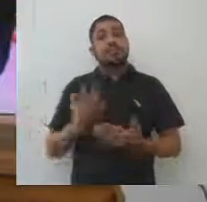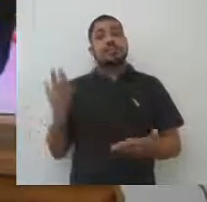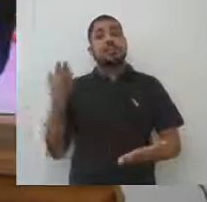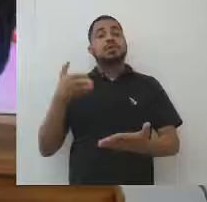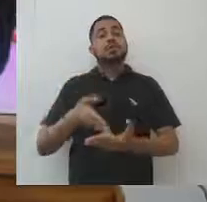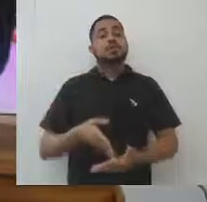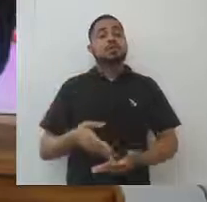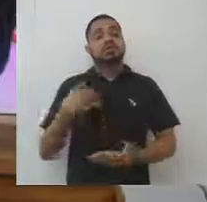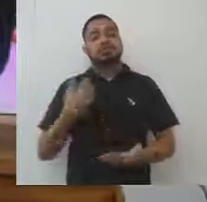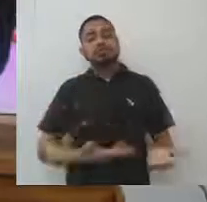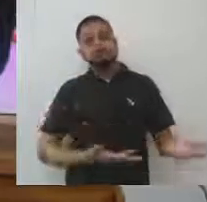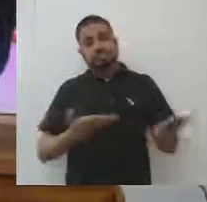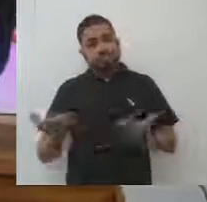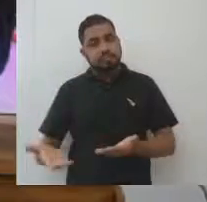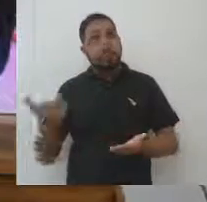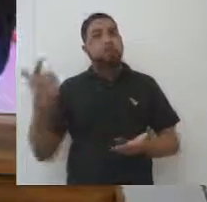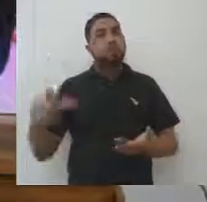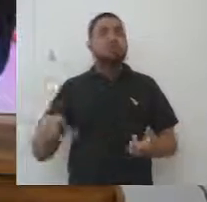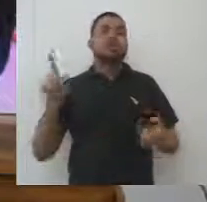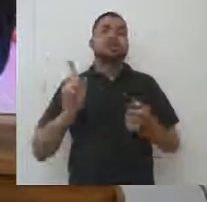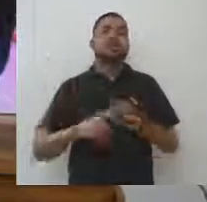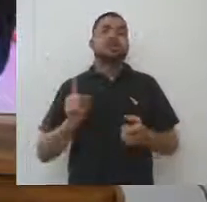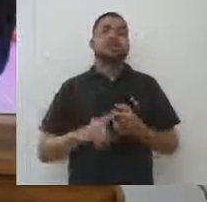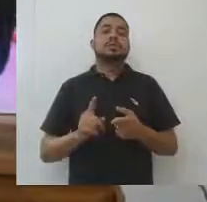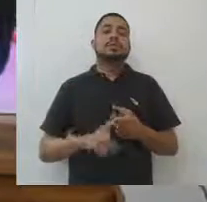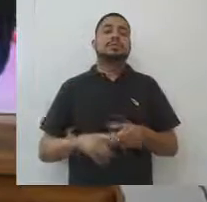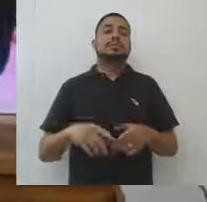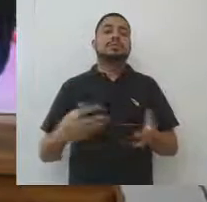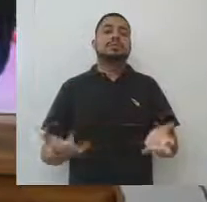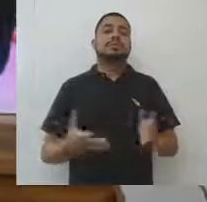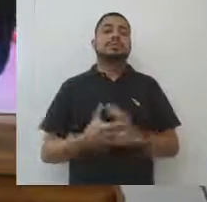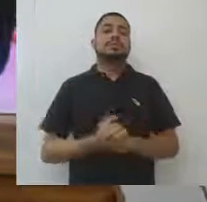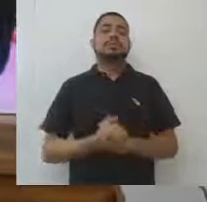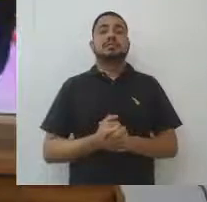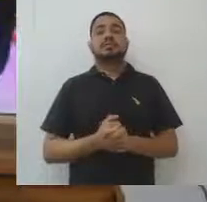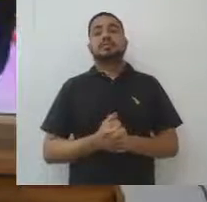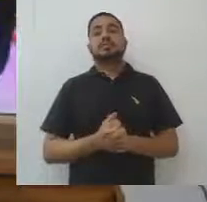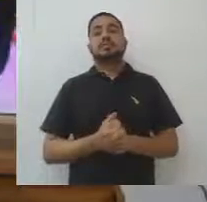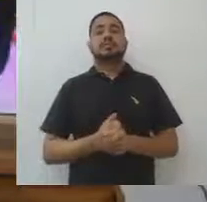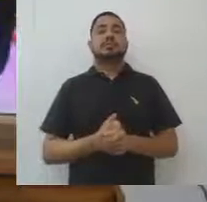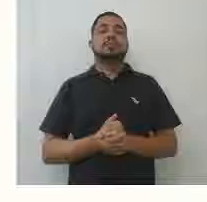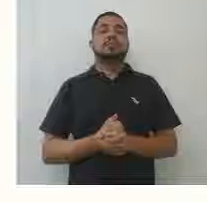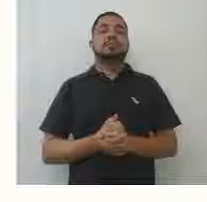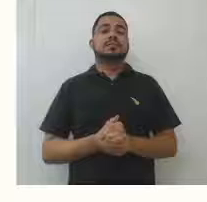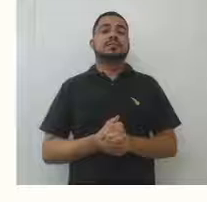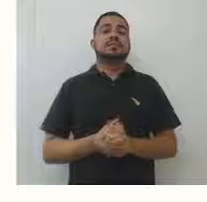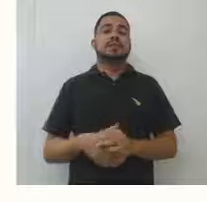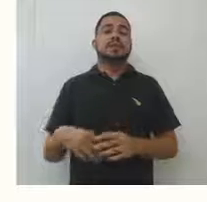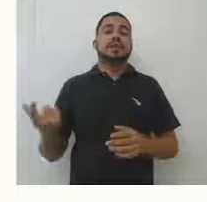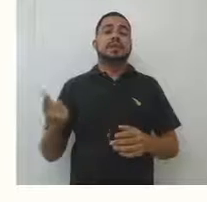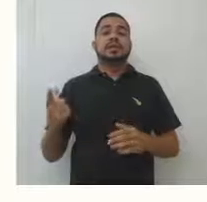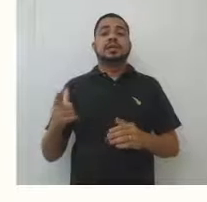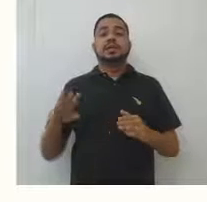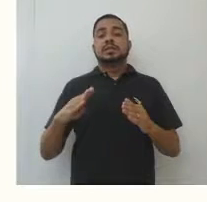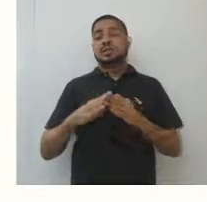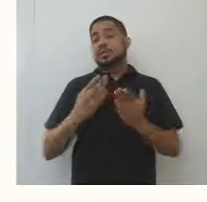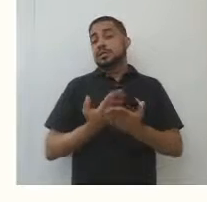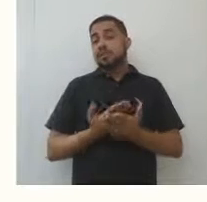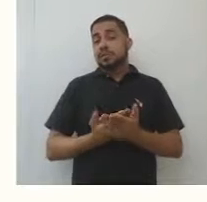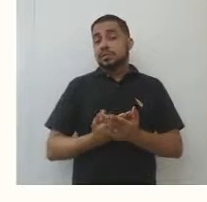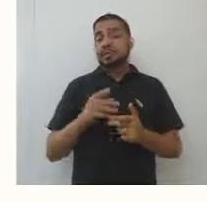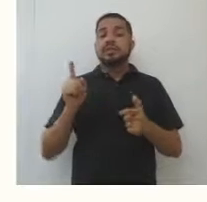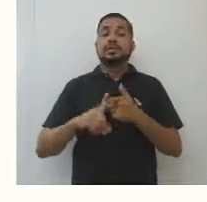último, eu trouxe outro ponto, que é justamente as academias e personal